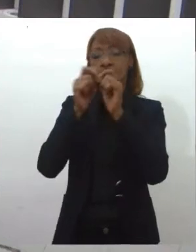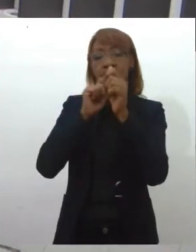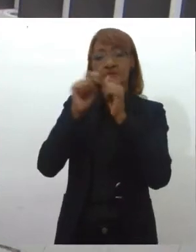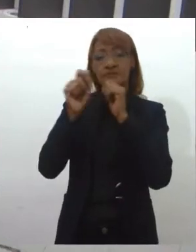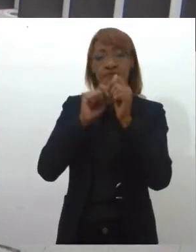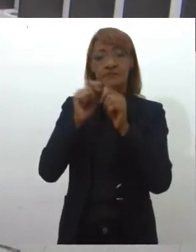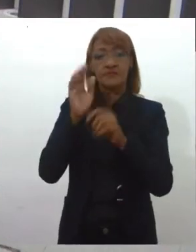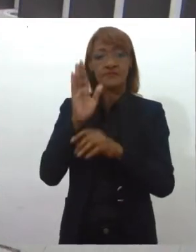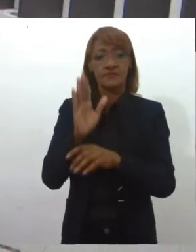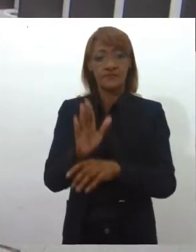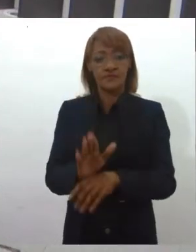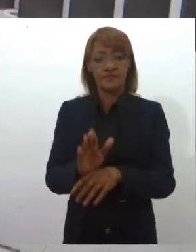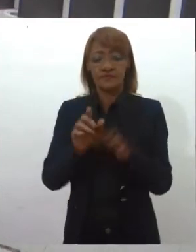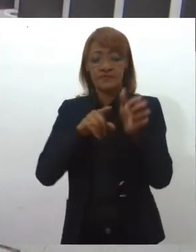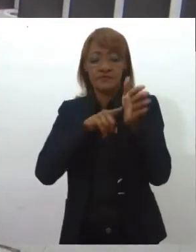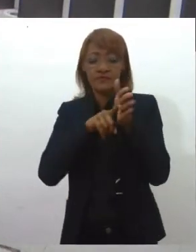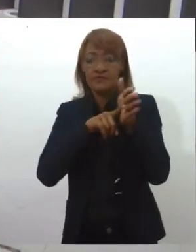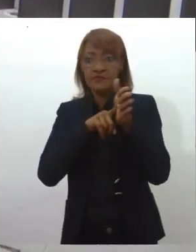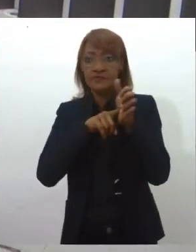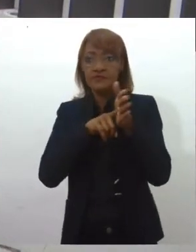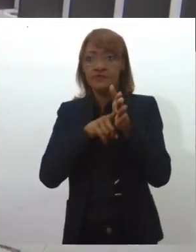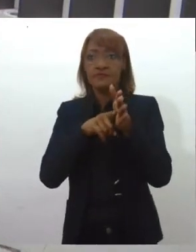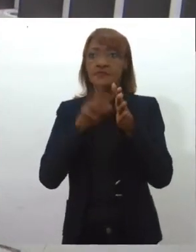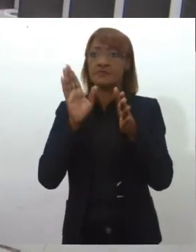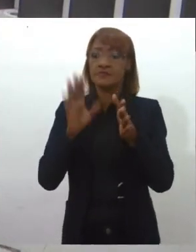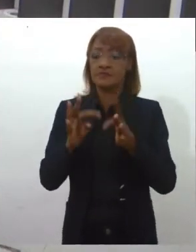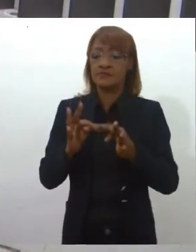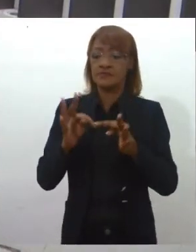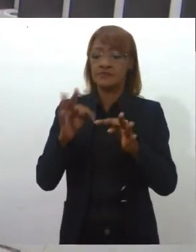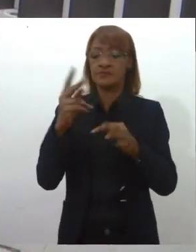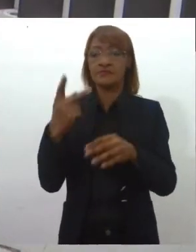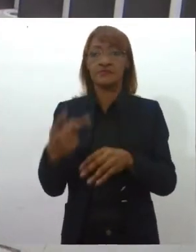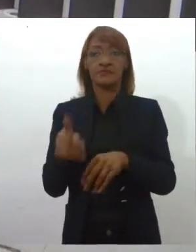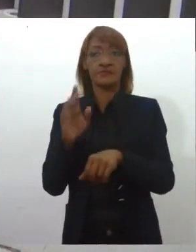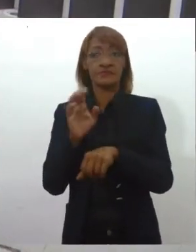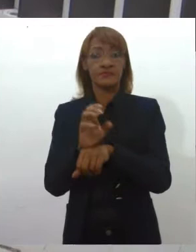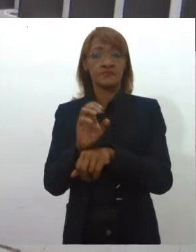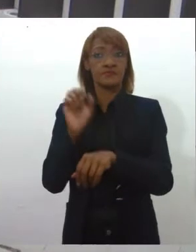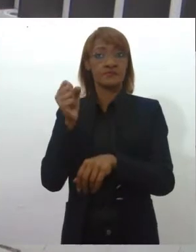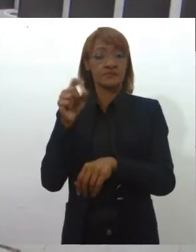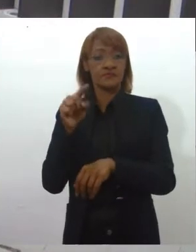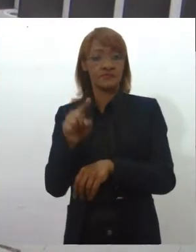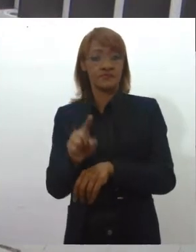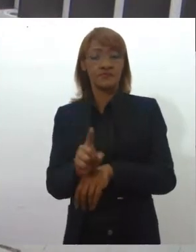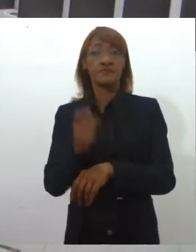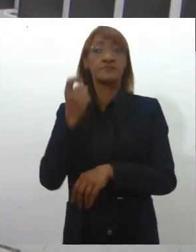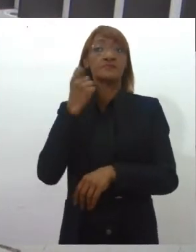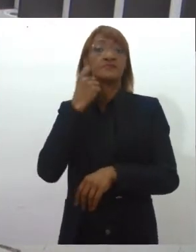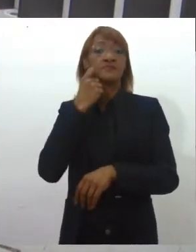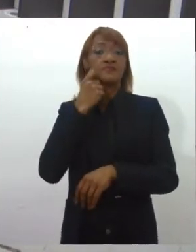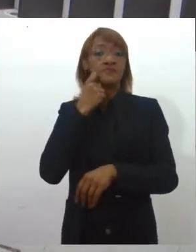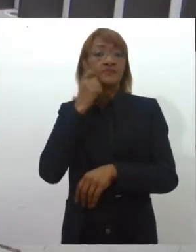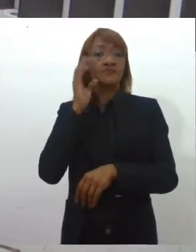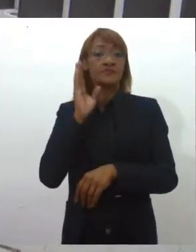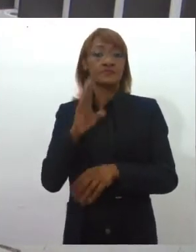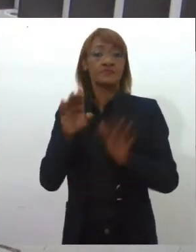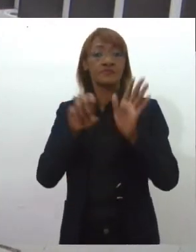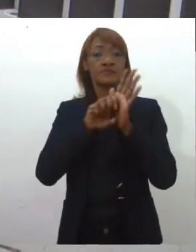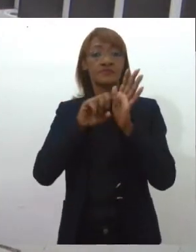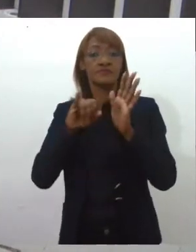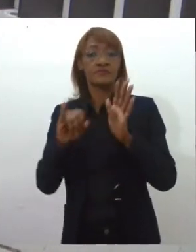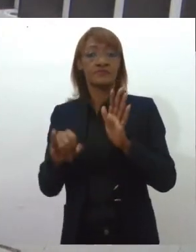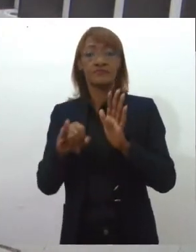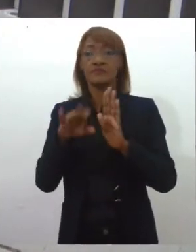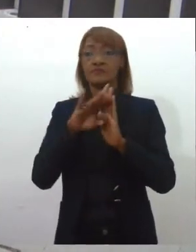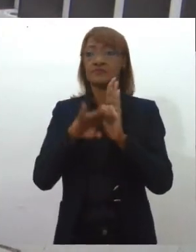A Fundação de Apoio à Pesquisa e Inovação Tecnológica do Estado de Sergipe, a FAPTEC, lançou na última sexta-feira o edital do Programa de